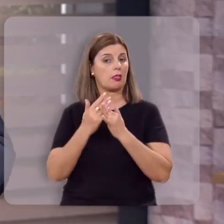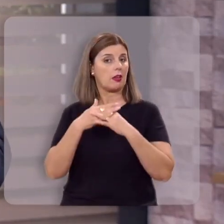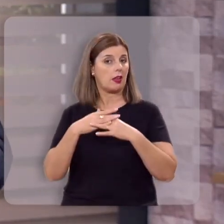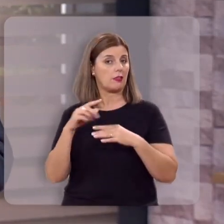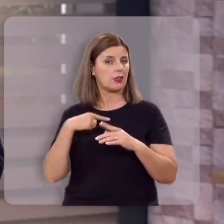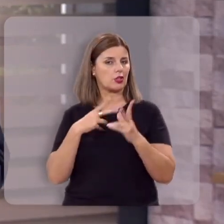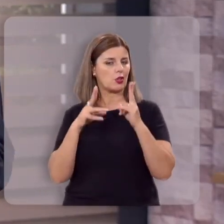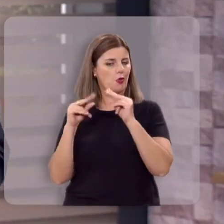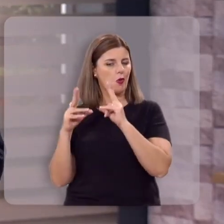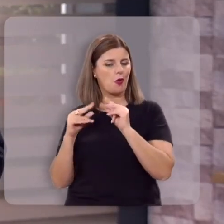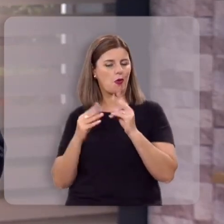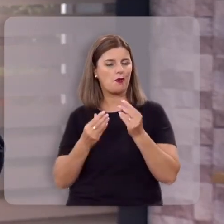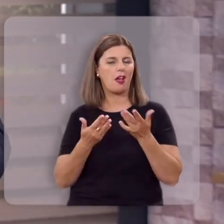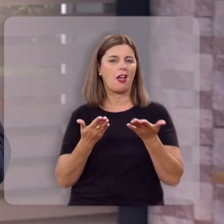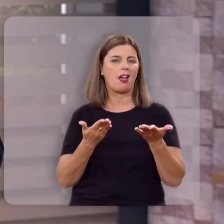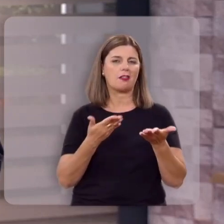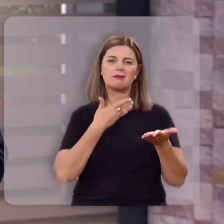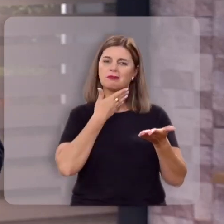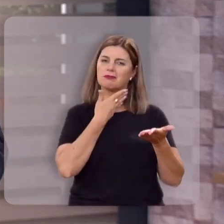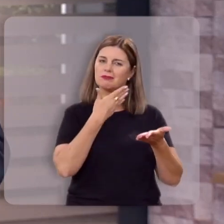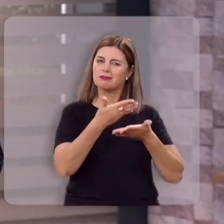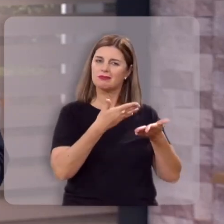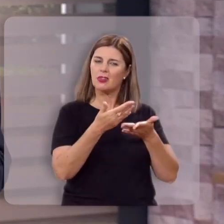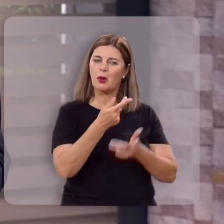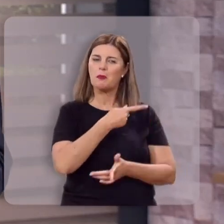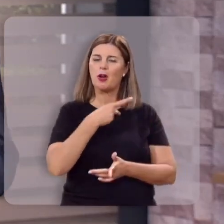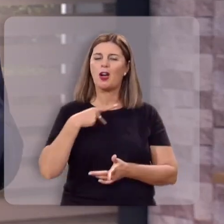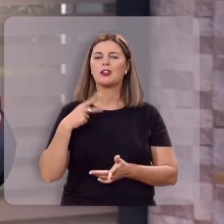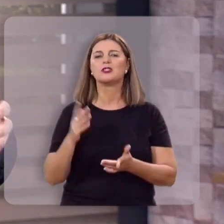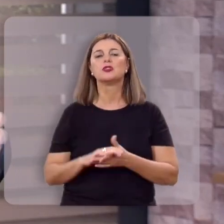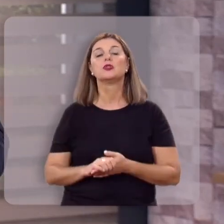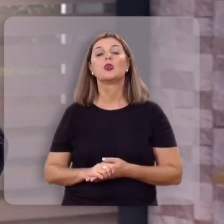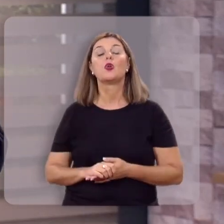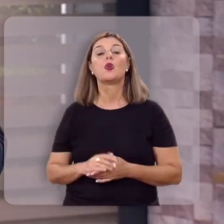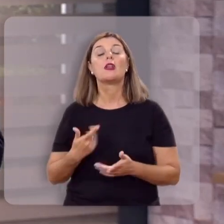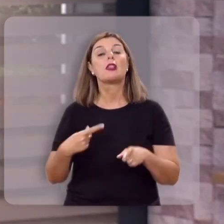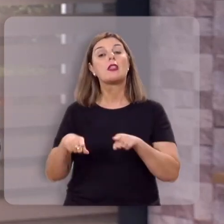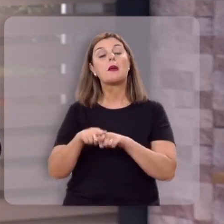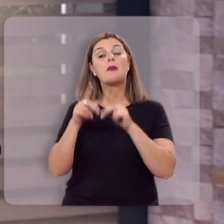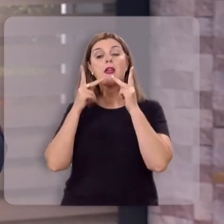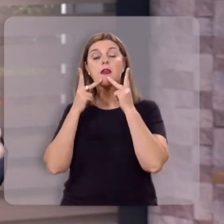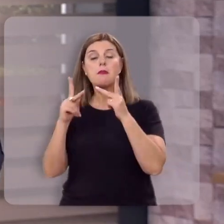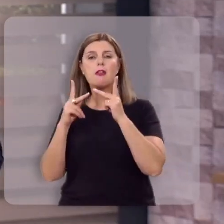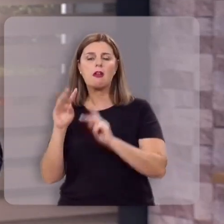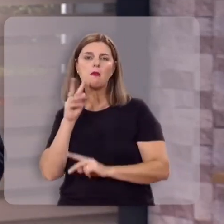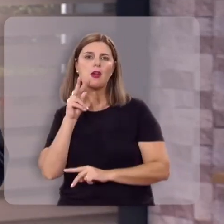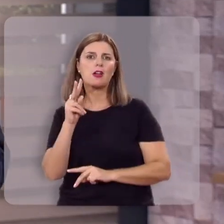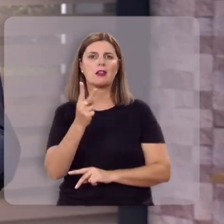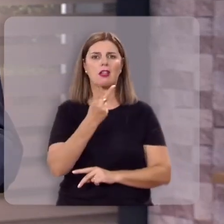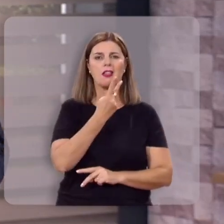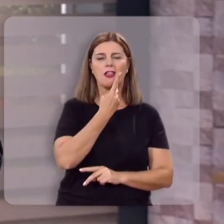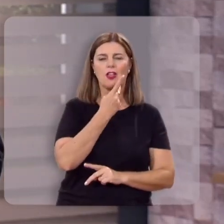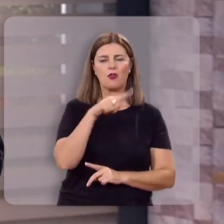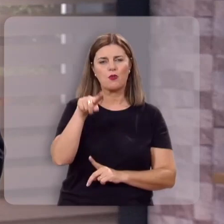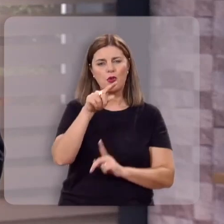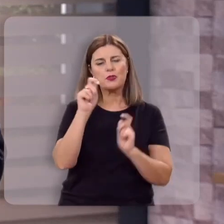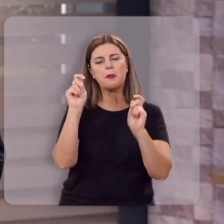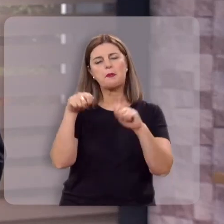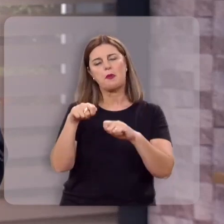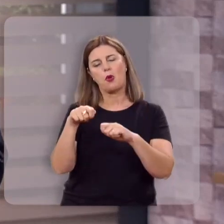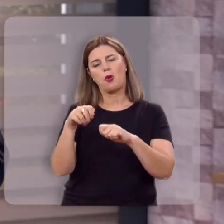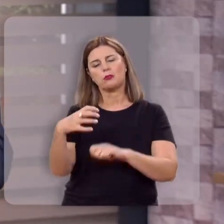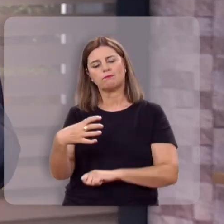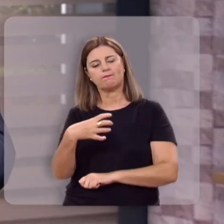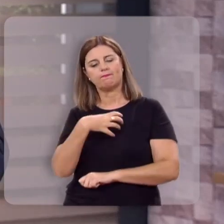nossa conversa, do bate-papo que eu vou ter daqui a pouco com o pastor Roster e com a mensagem do pastor Hernandes, você possa